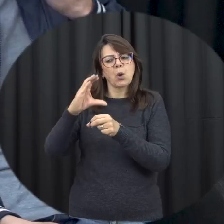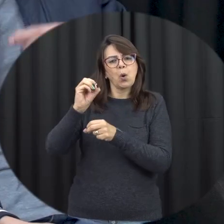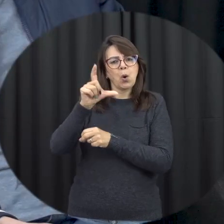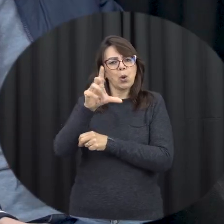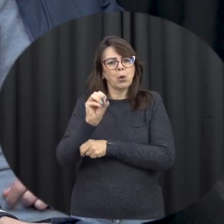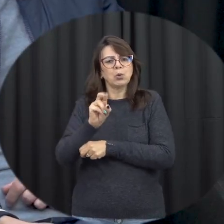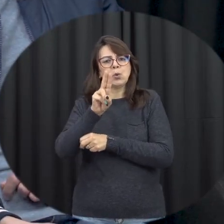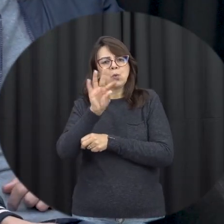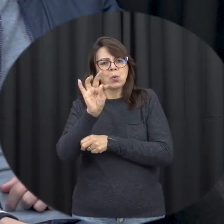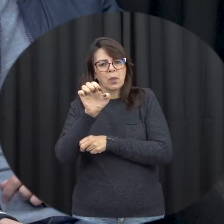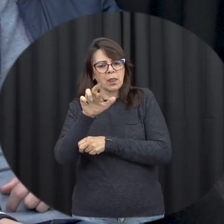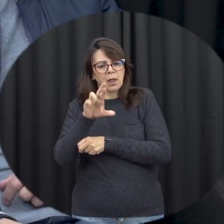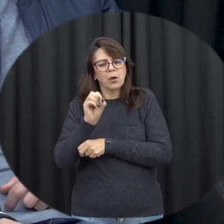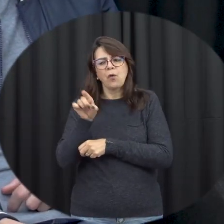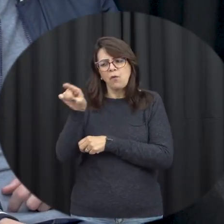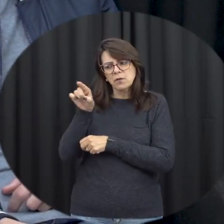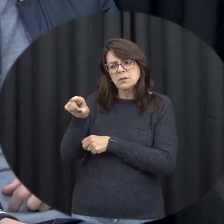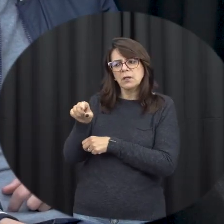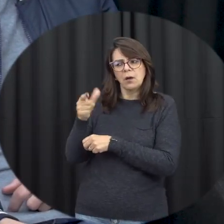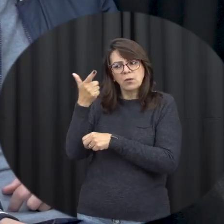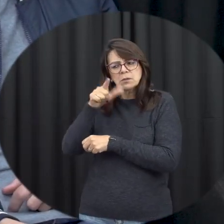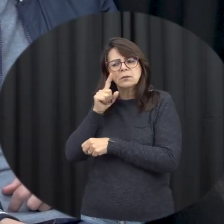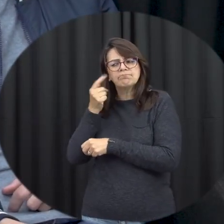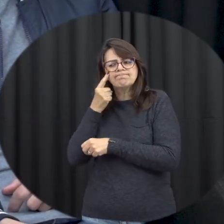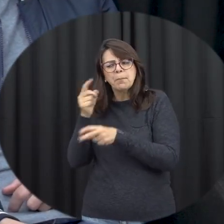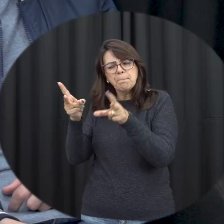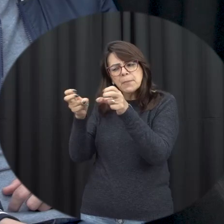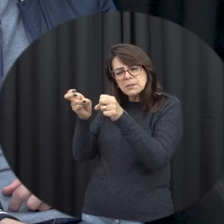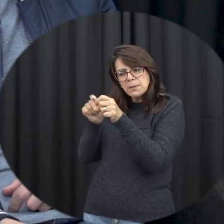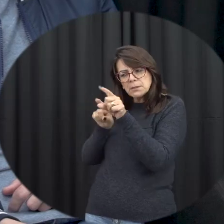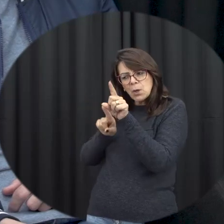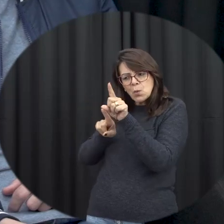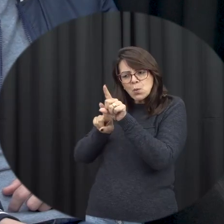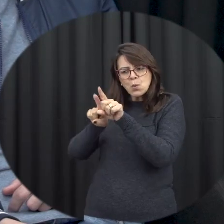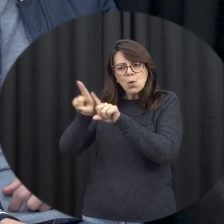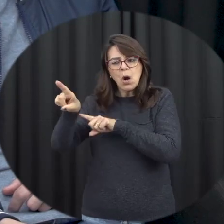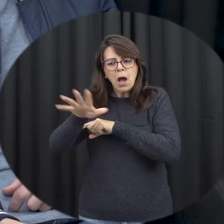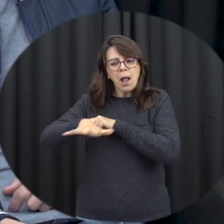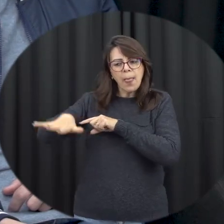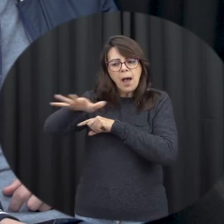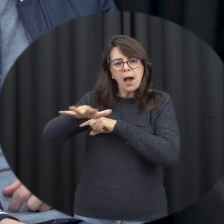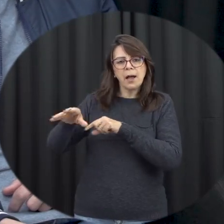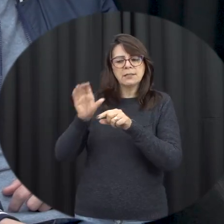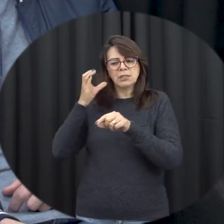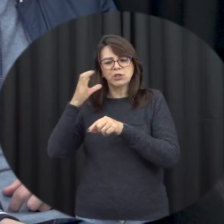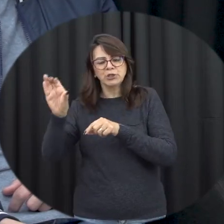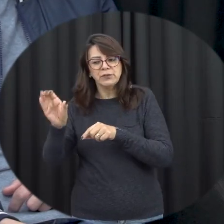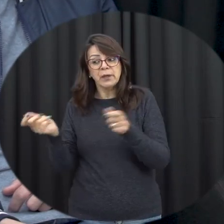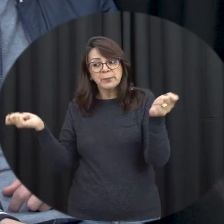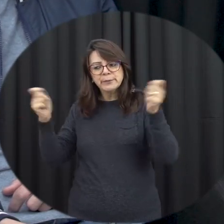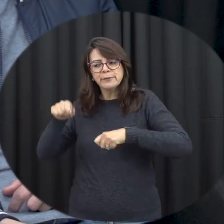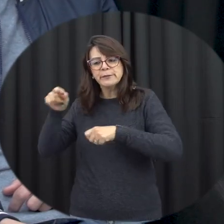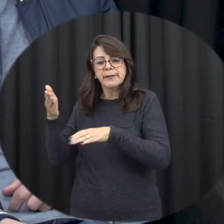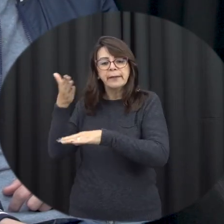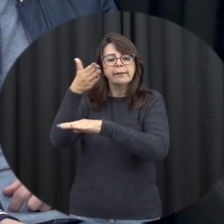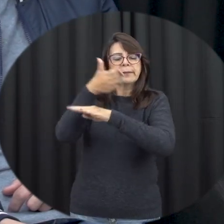enfim. Então a professora passou esse momento, conseguiu ver de perto assim, esse avanço, né, científico na área, e que foi importante, inclusive